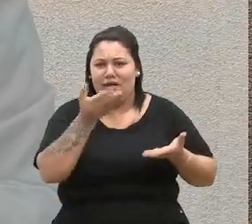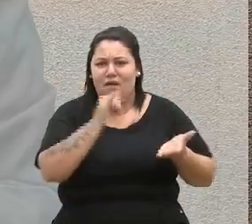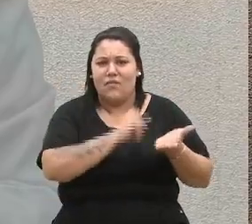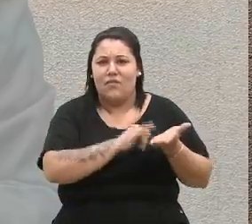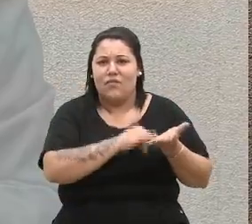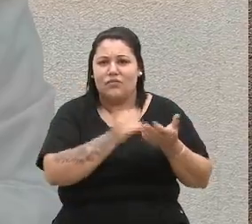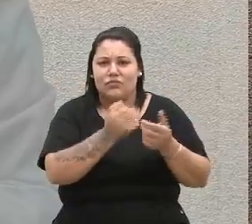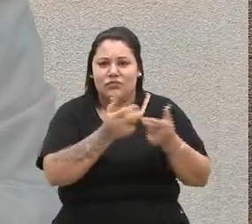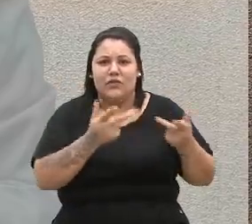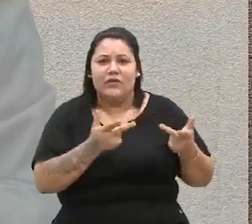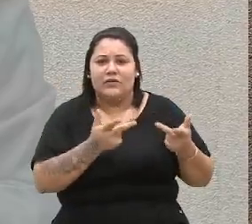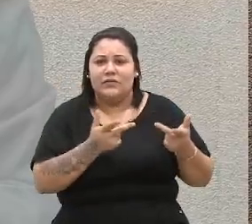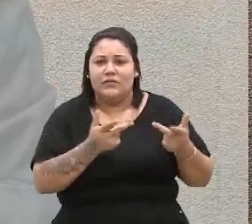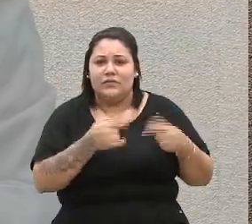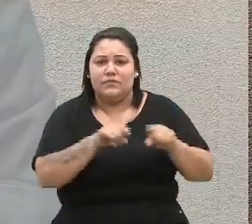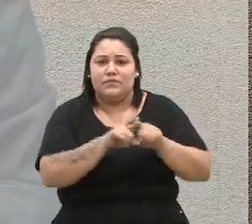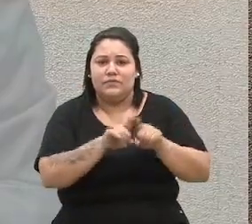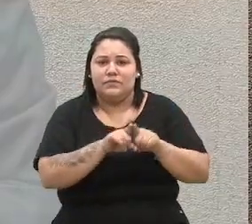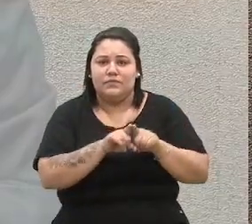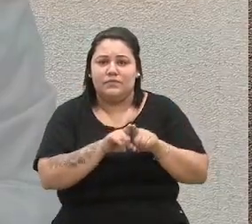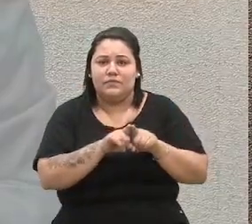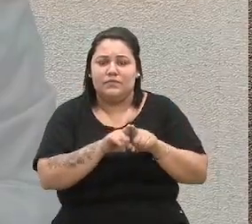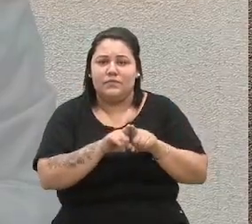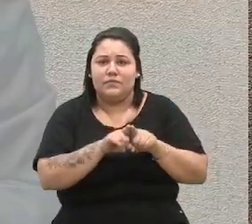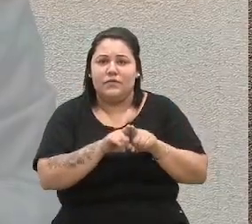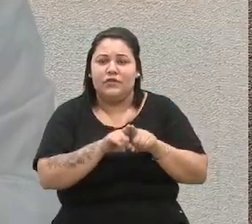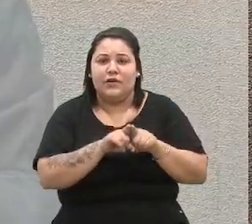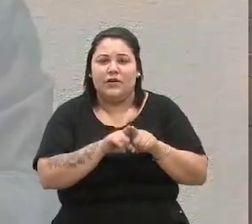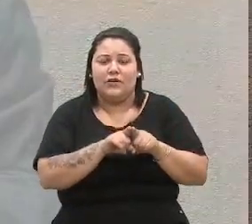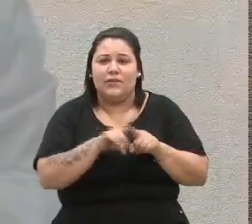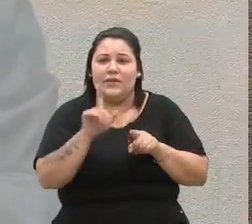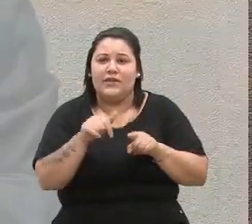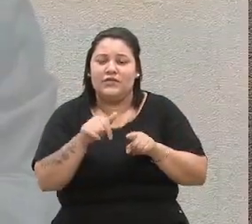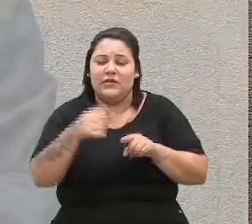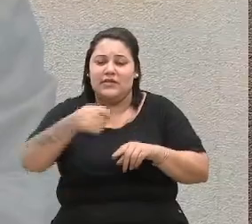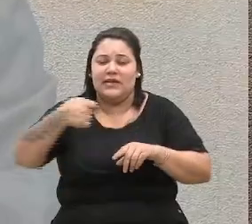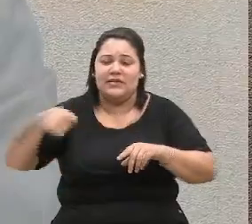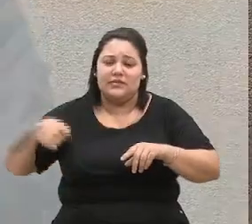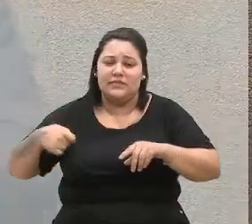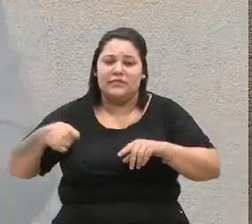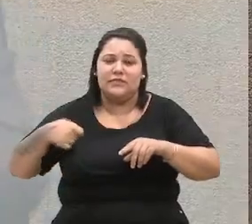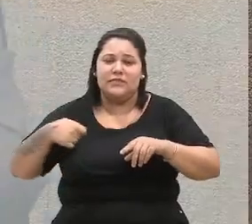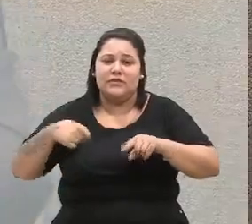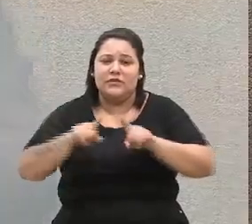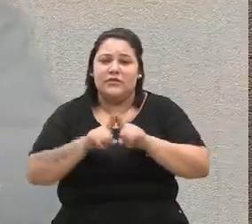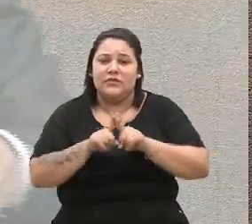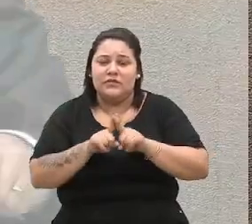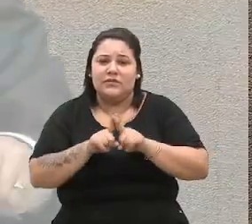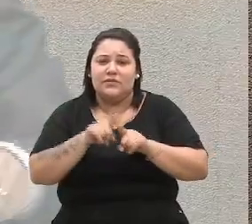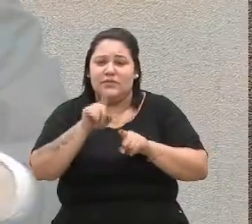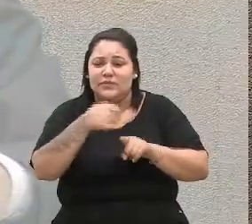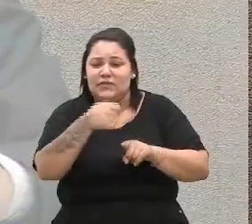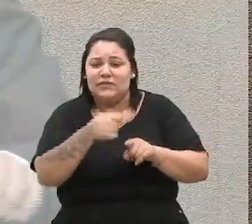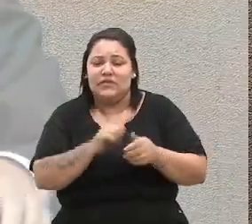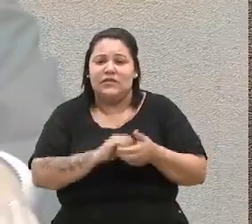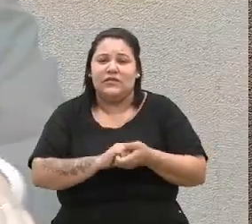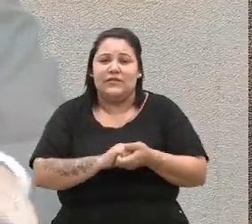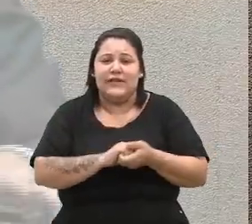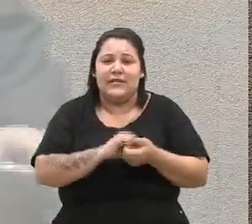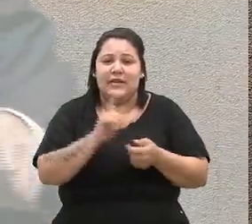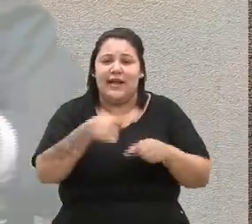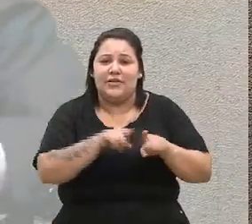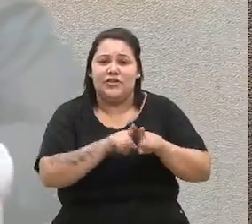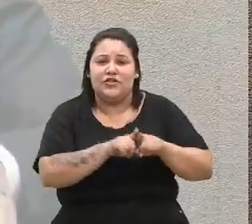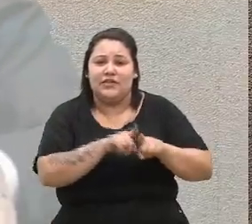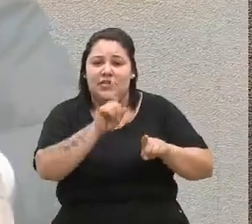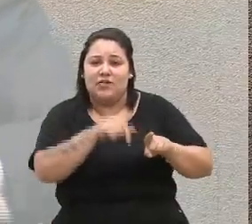assim obsoletas, daquilo que não é extremamente necessário para o povo? Tudo bem. Não é bom, né? Ninguém gosta que